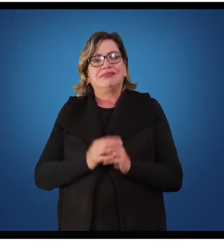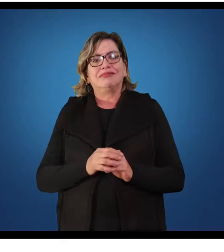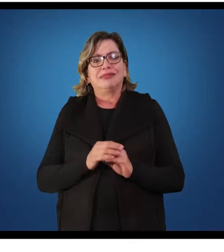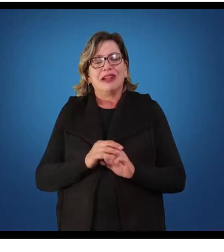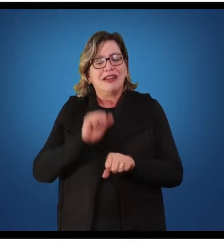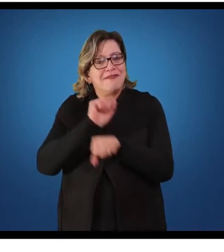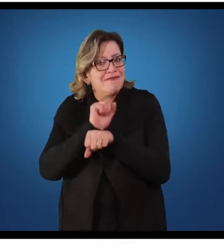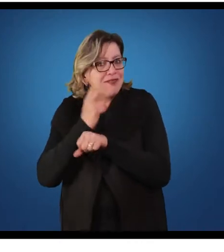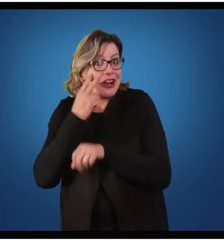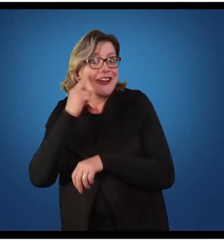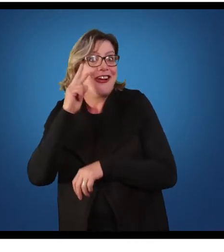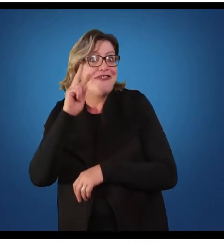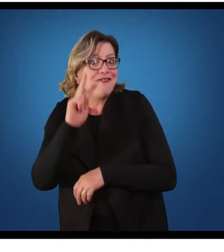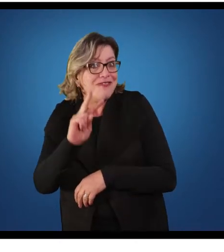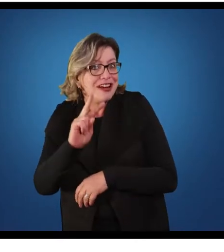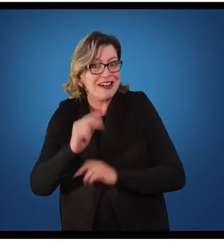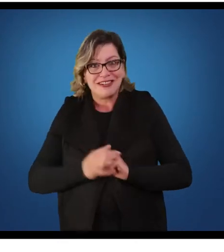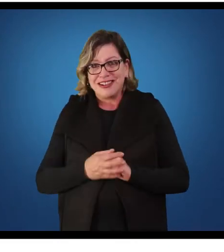Parou!